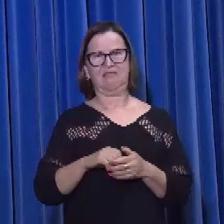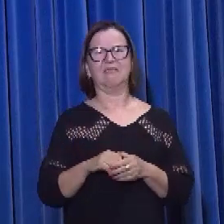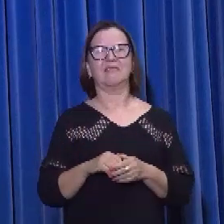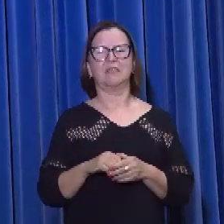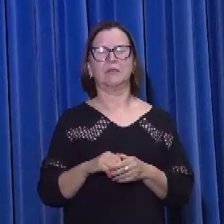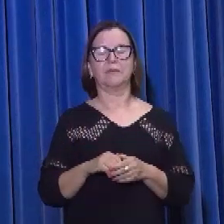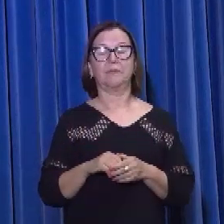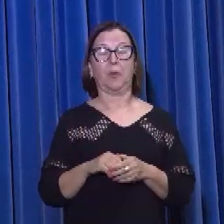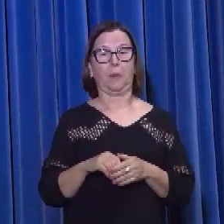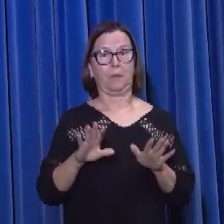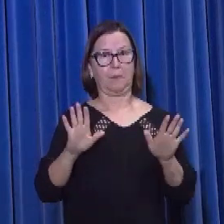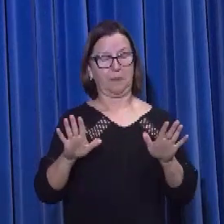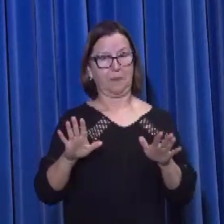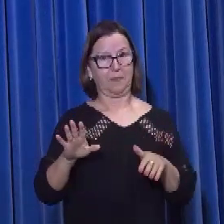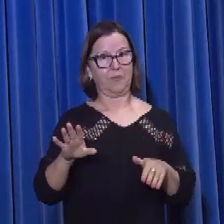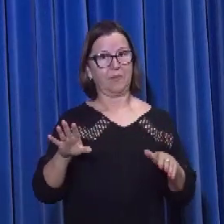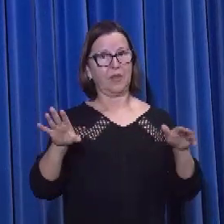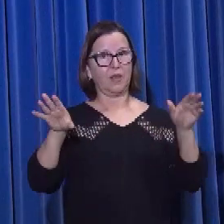ver,